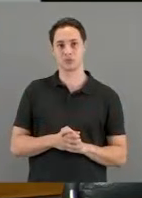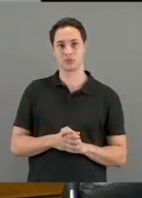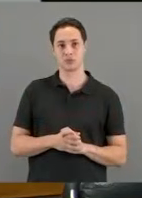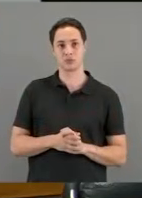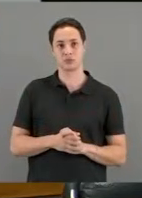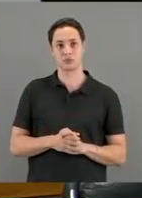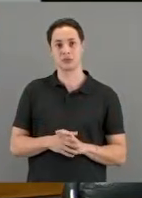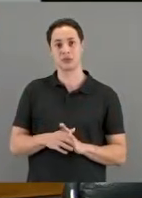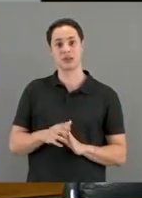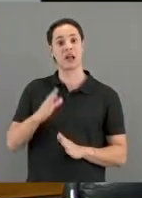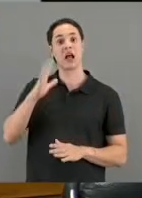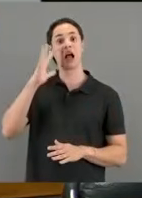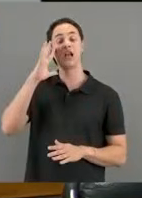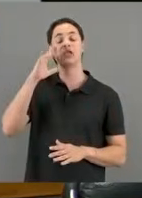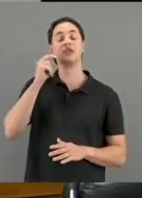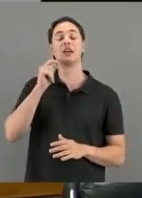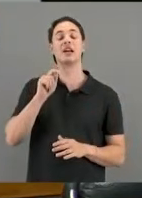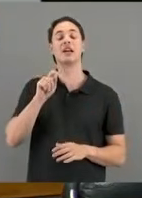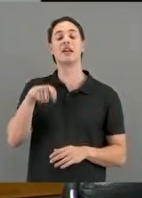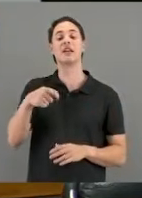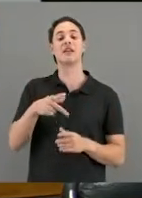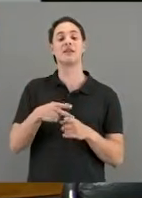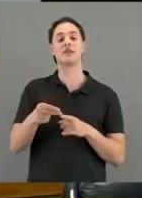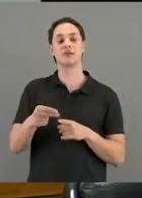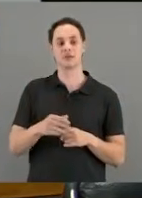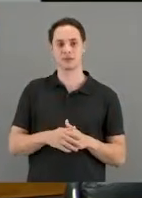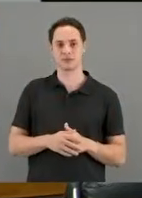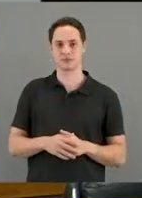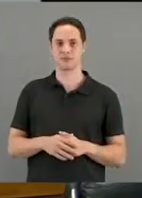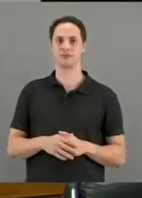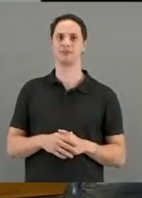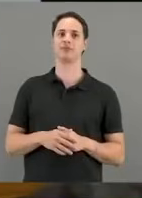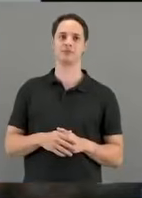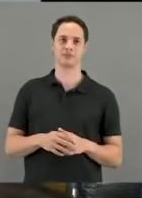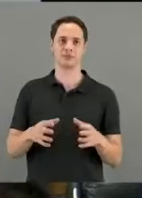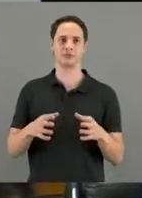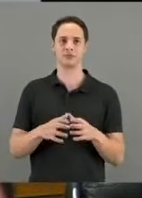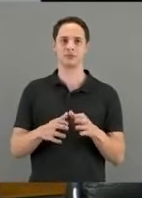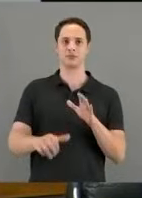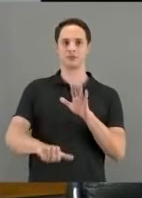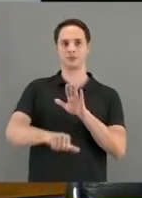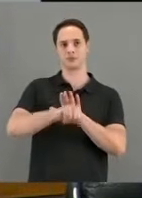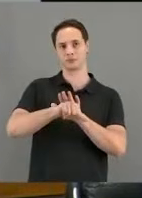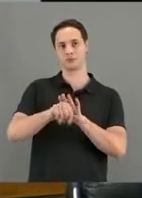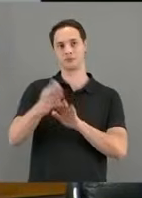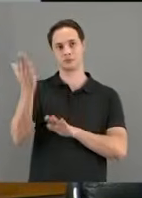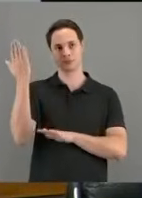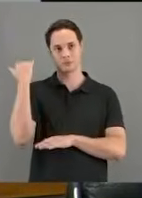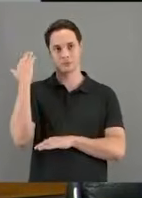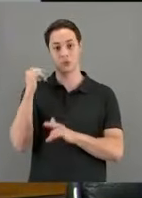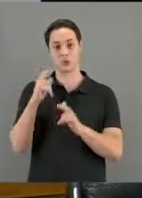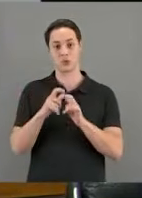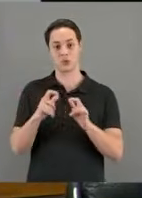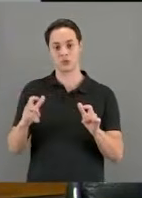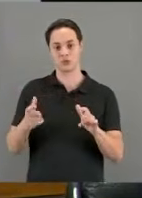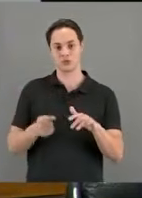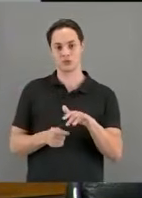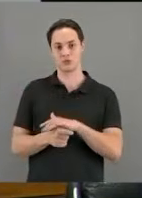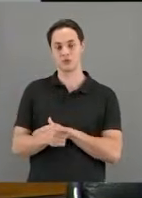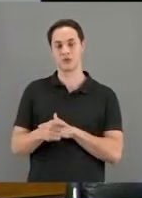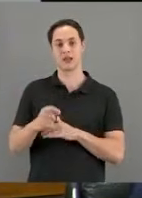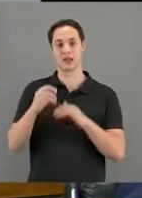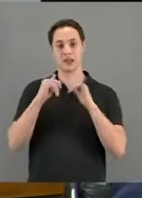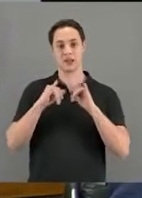E adivinha quem ganha, senhor presidente? O esquema criminoso que havia sido o maior patrocinador da sua